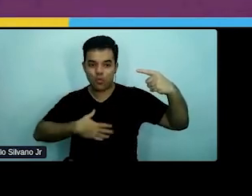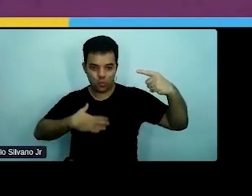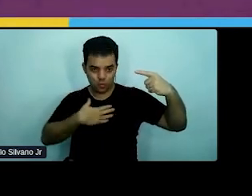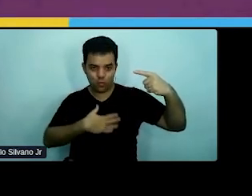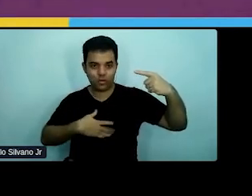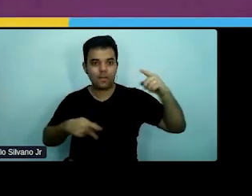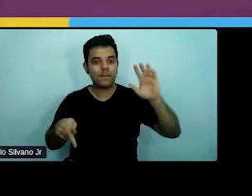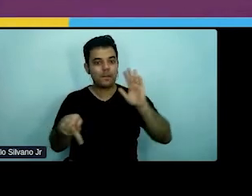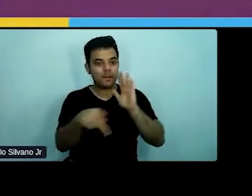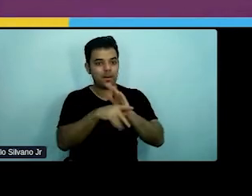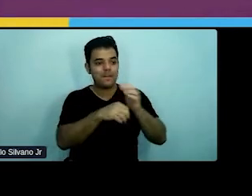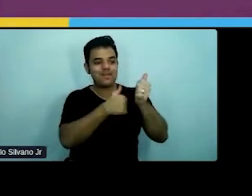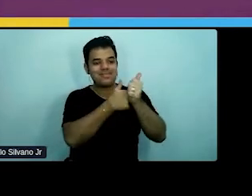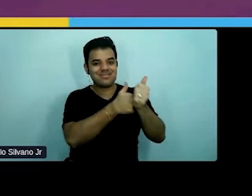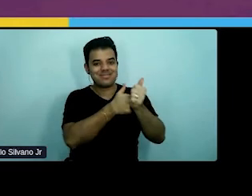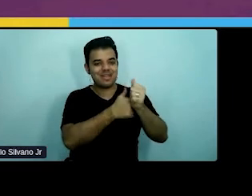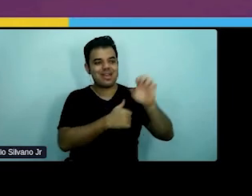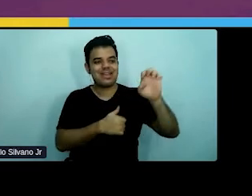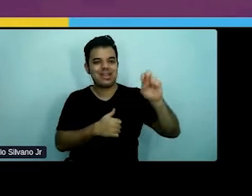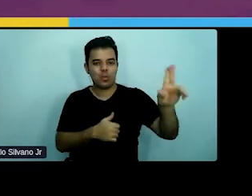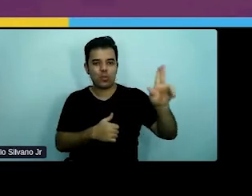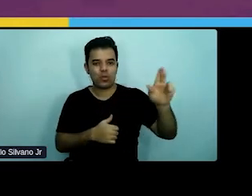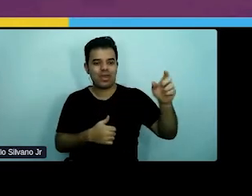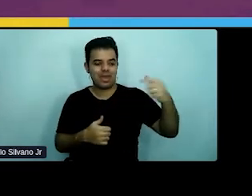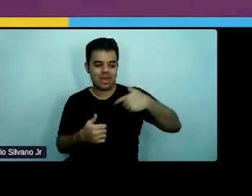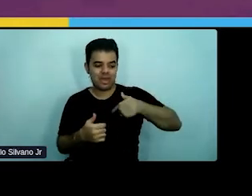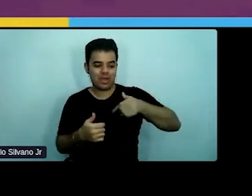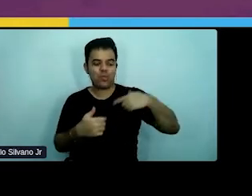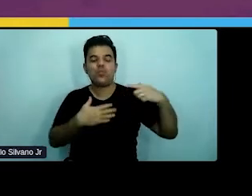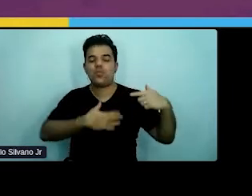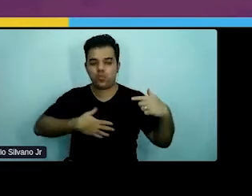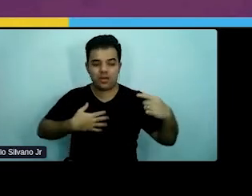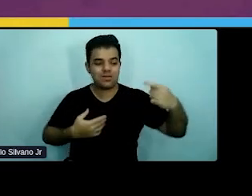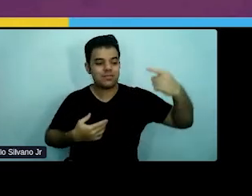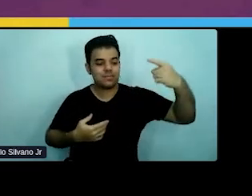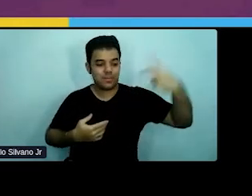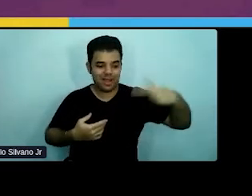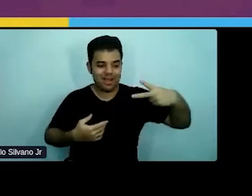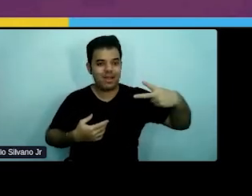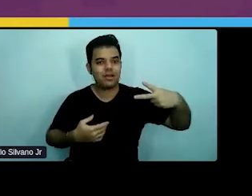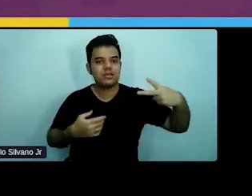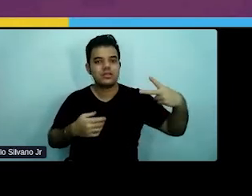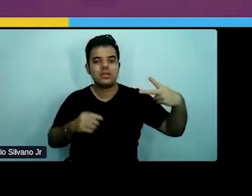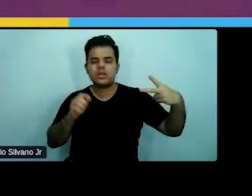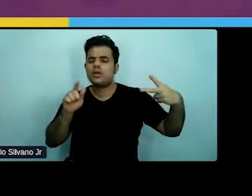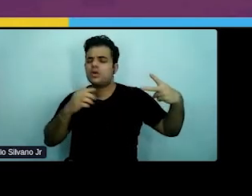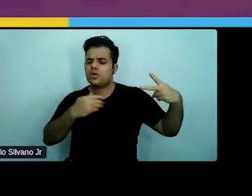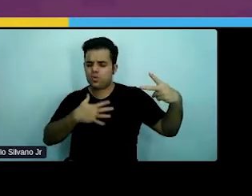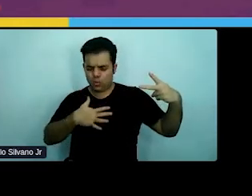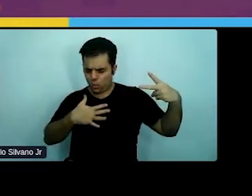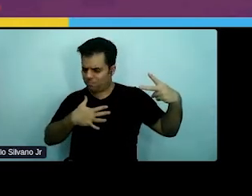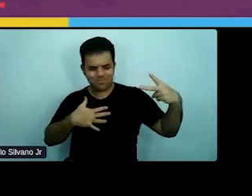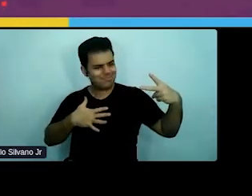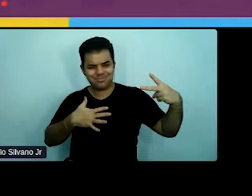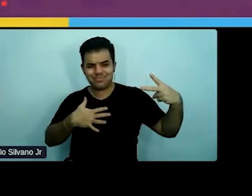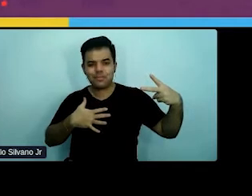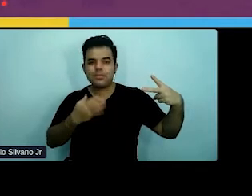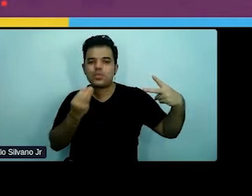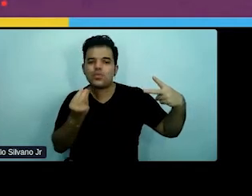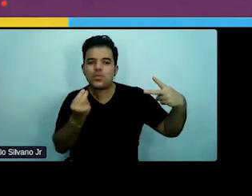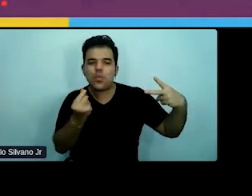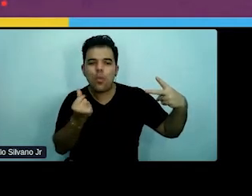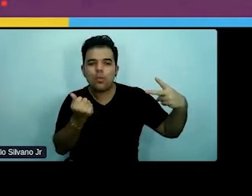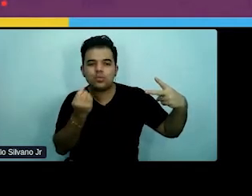ele estivesse acompanhado da palavra eu. E no segundo exemplo, o termo gosto, ele estaria associado ao significado